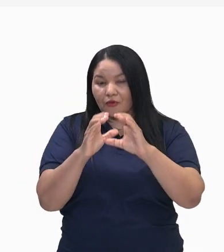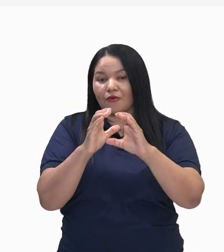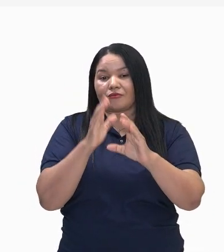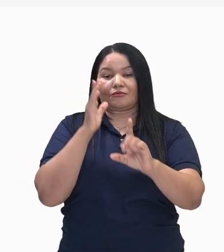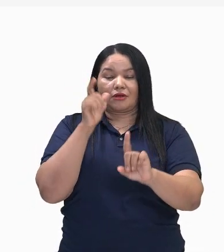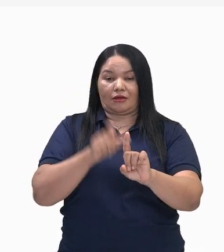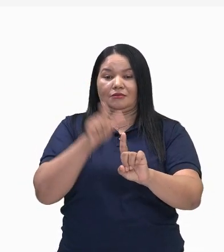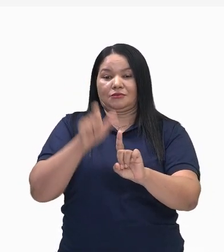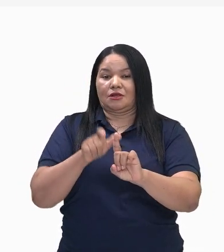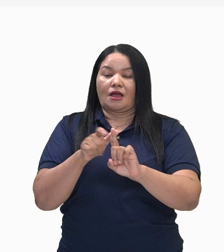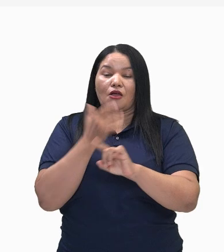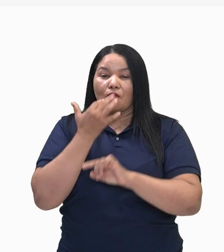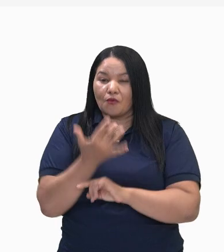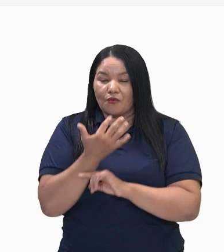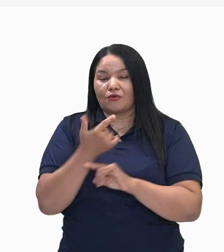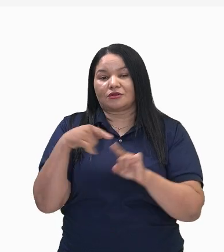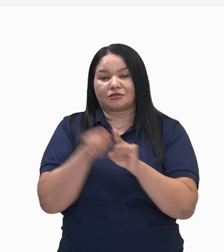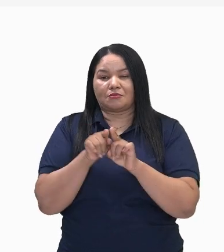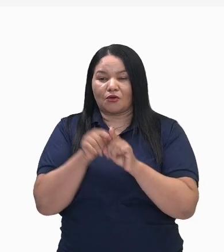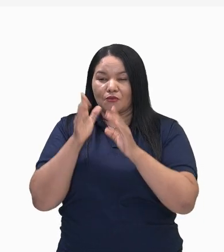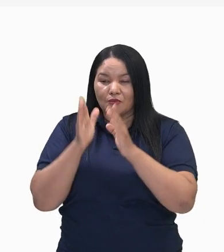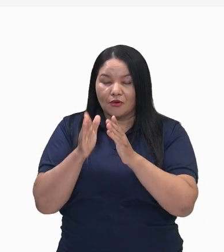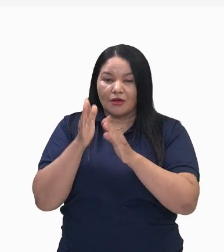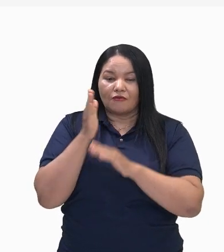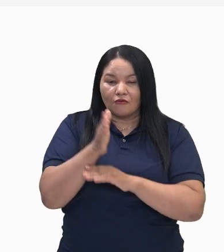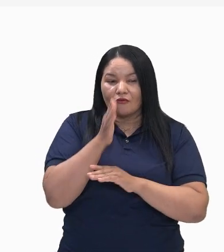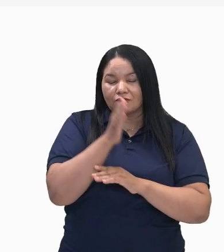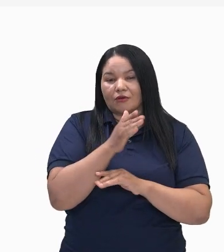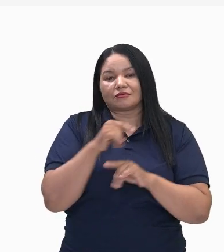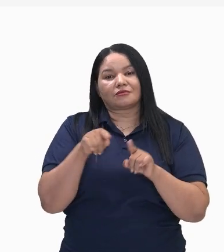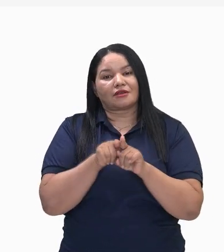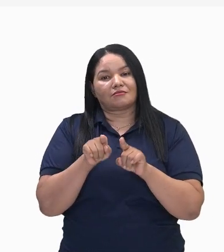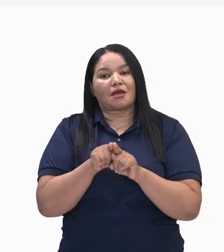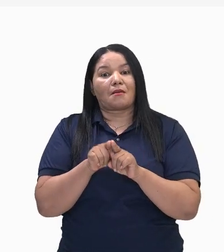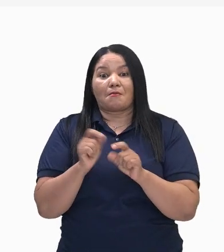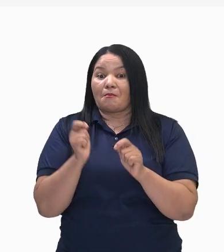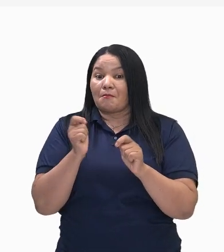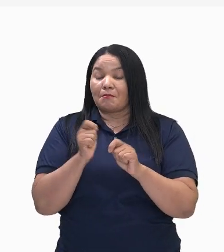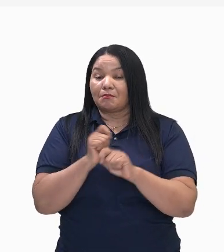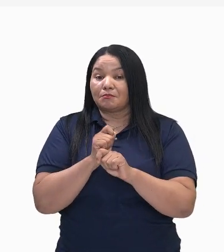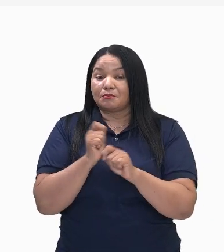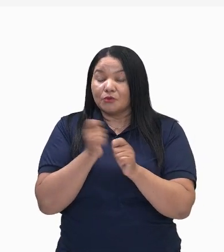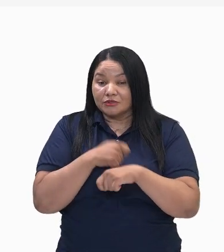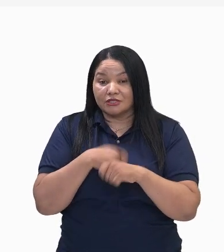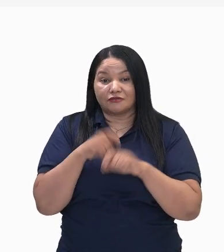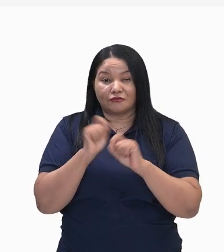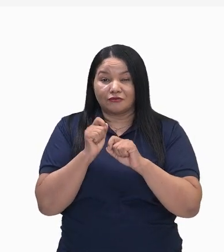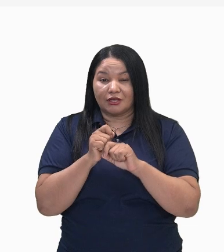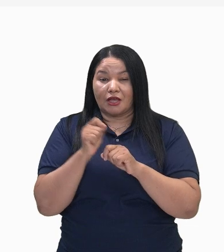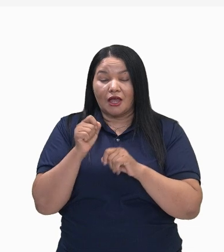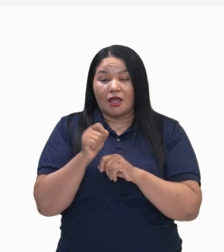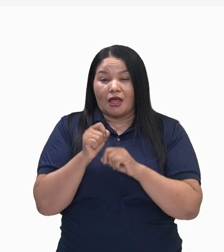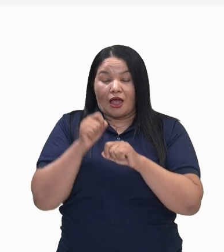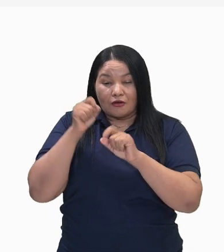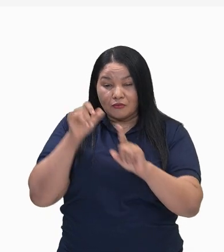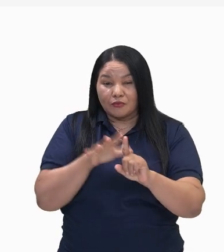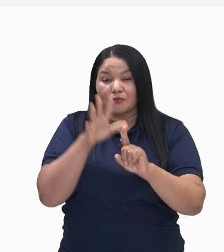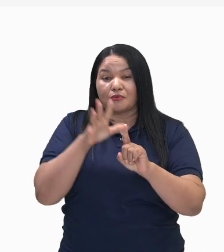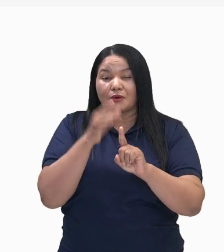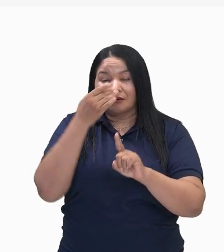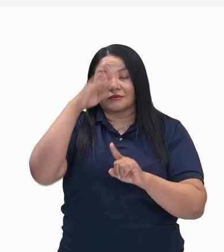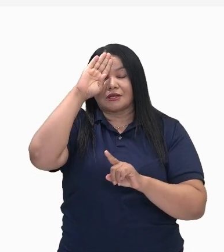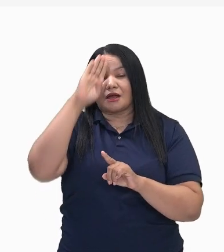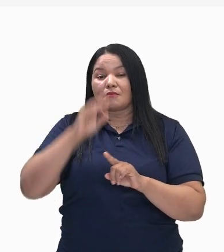cores, intensidade e direções. É possível criar efeitos dramáticos, destacar personagens